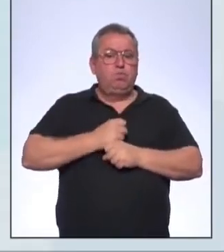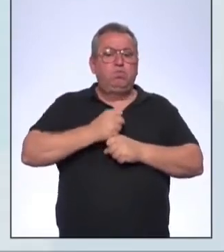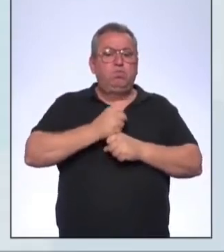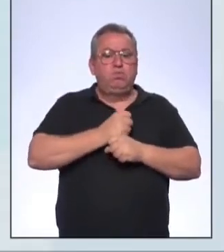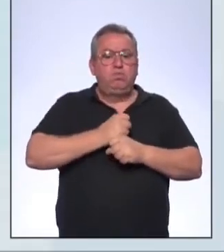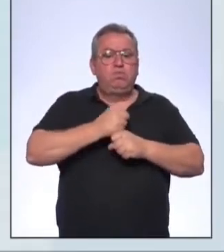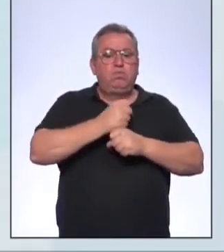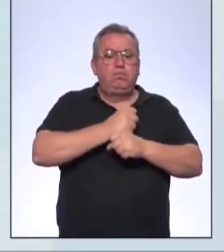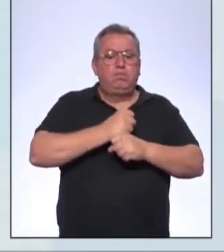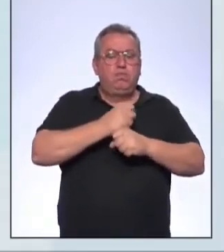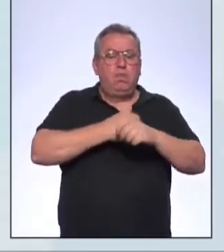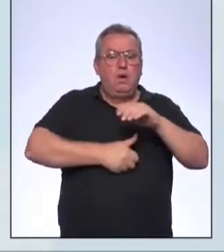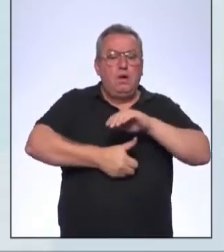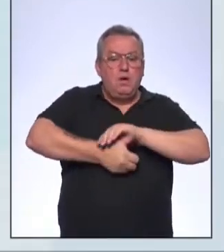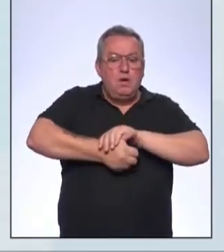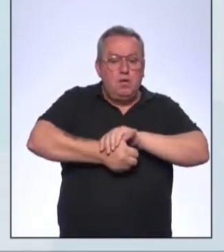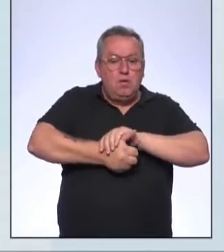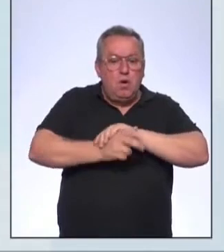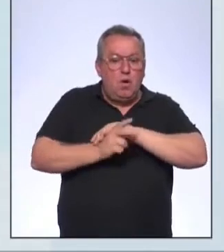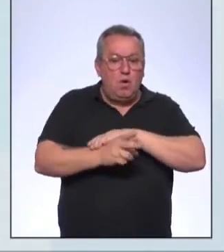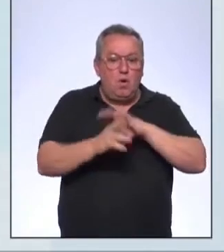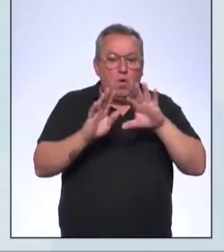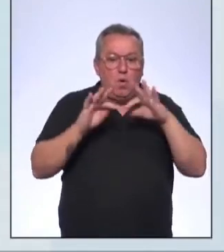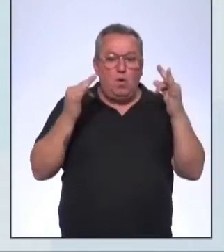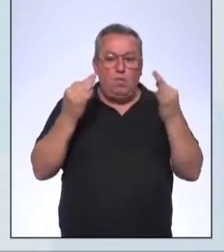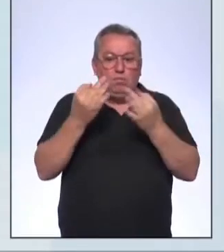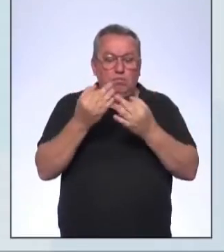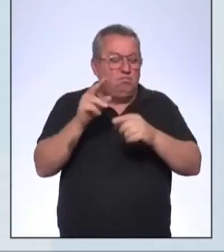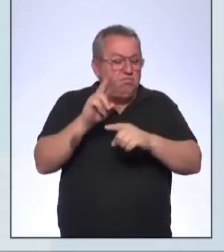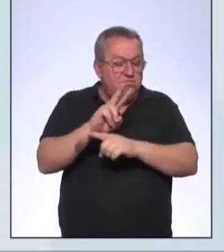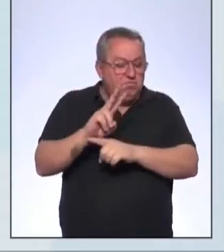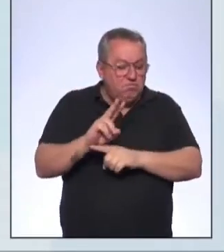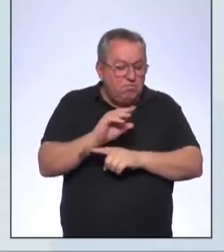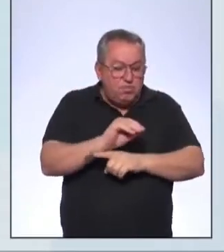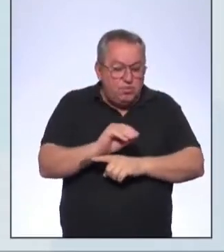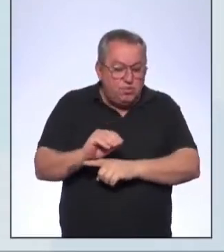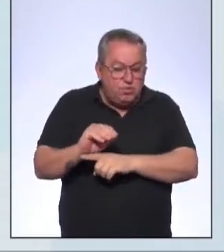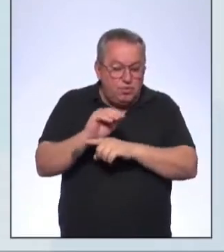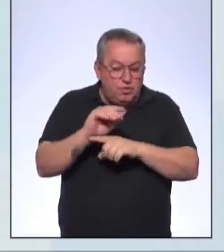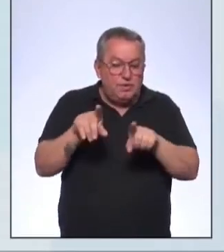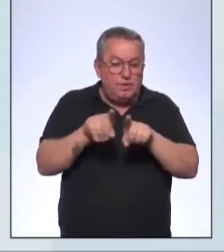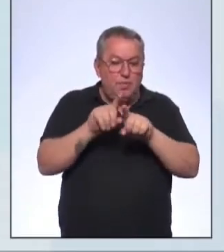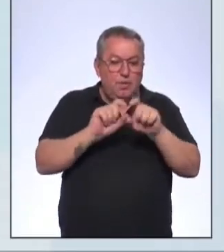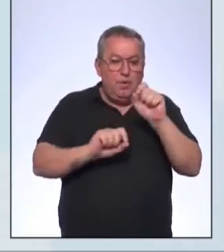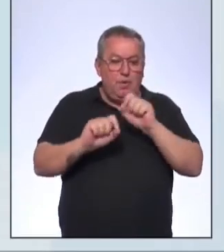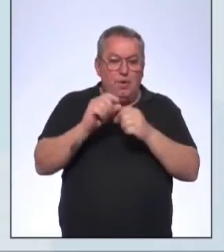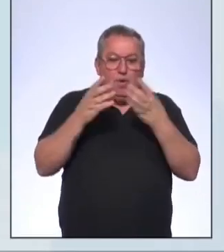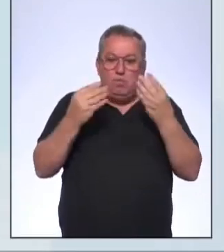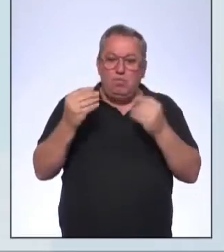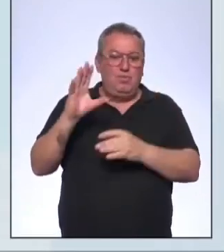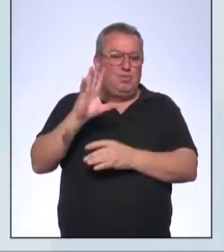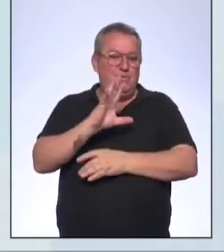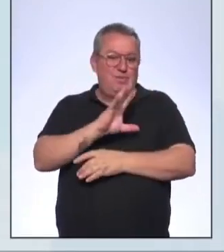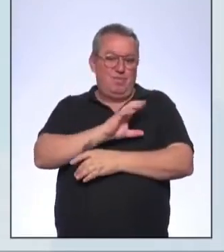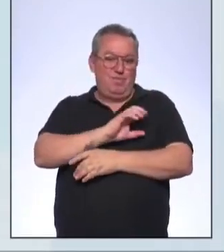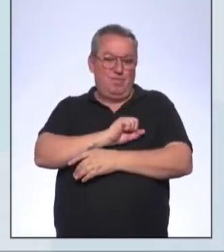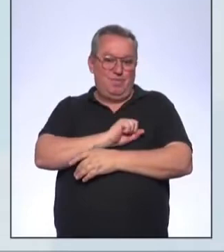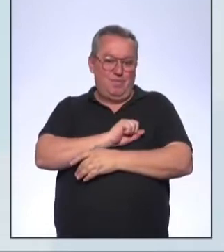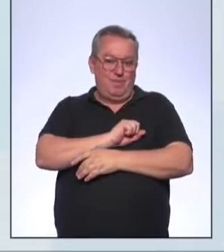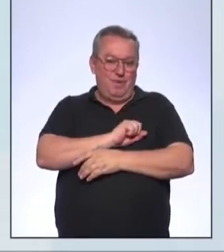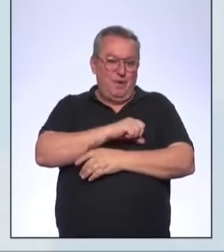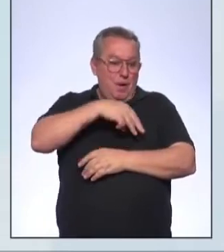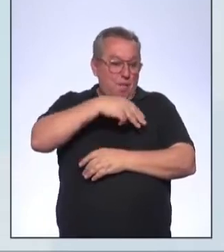passaram e Galiléia continuou com a família tendo os cuidados necessários entre eles muito amor